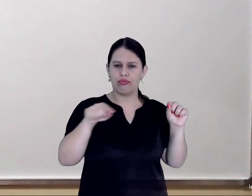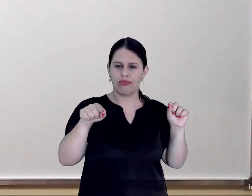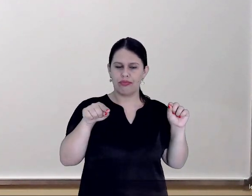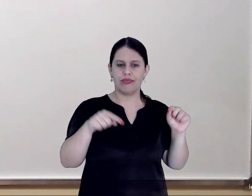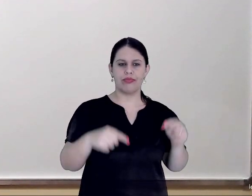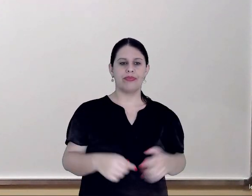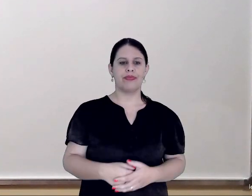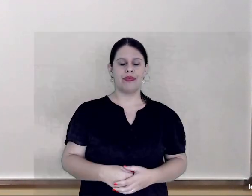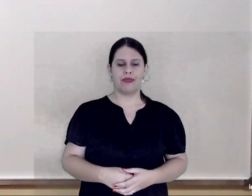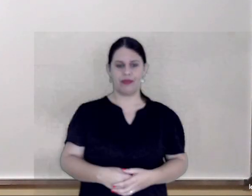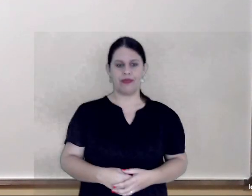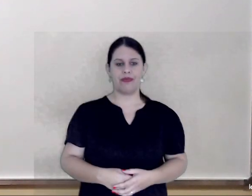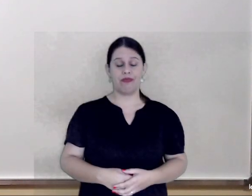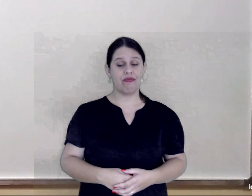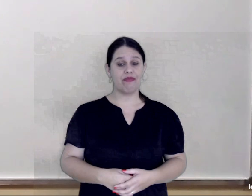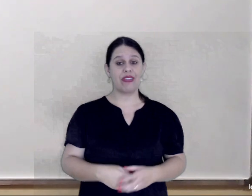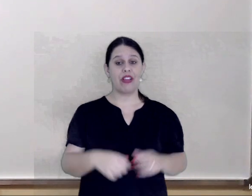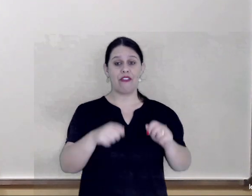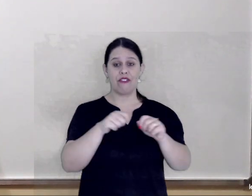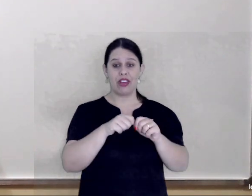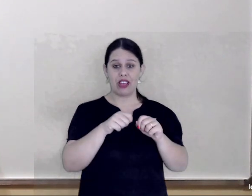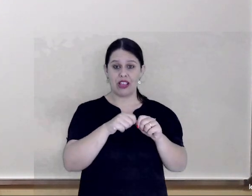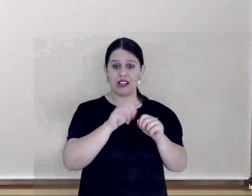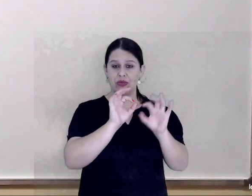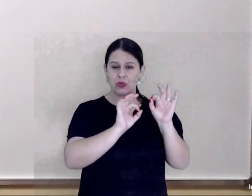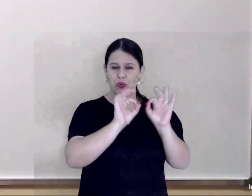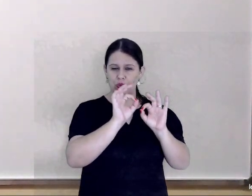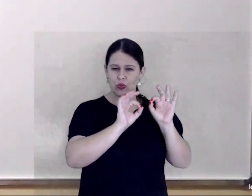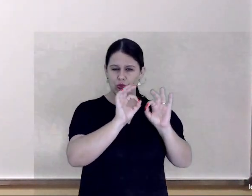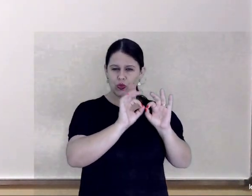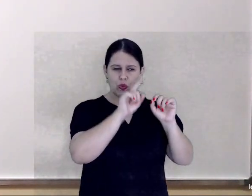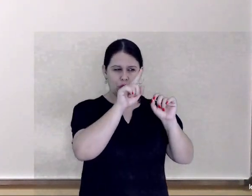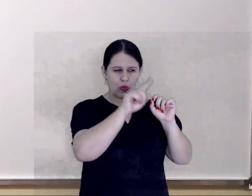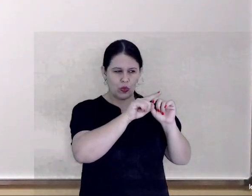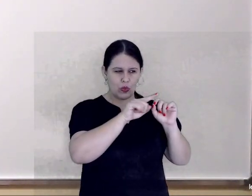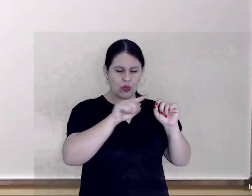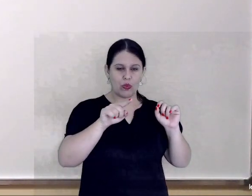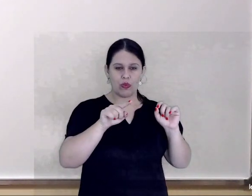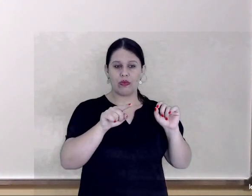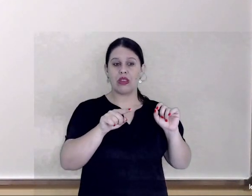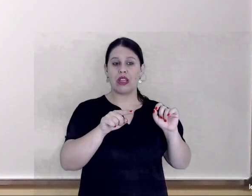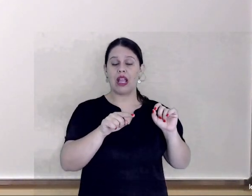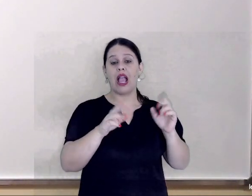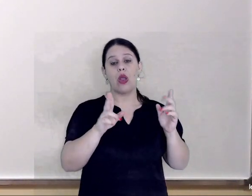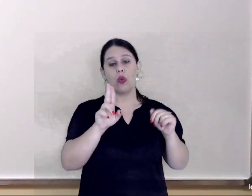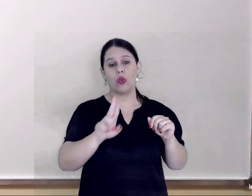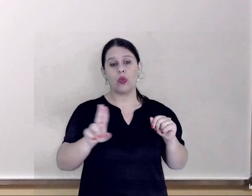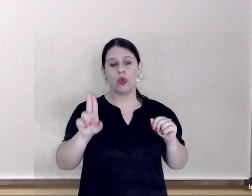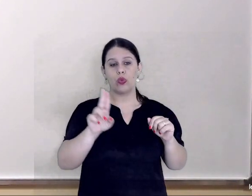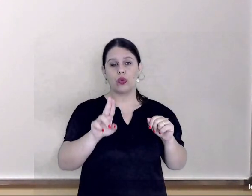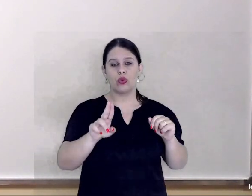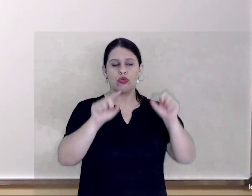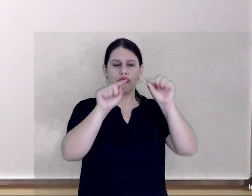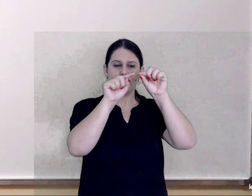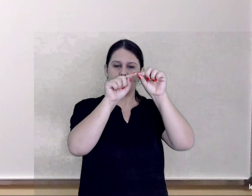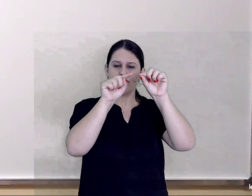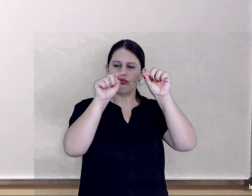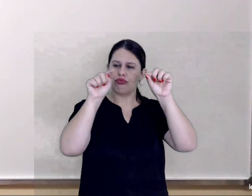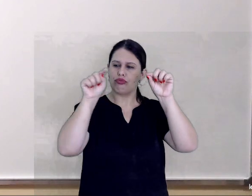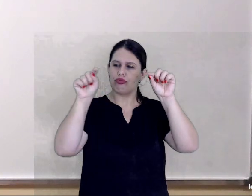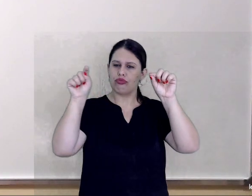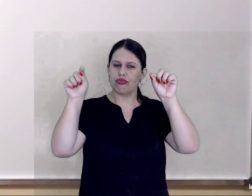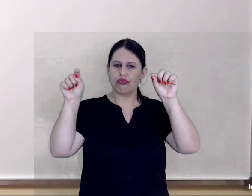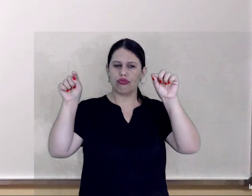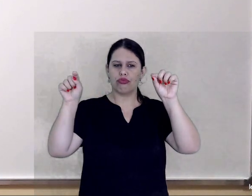Legal? Muito bem. Feito essa construção, eu completo o paralelogramo.